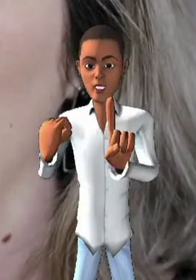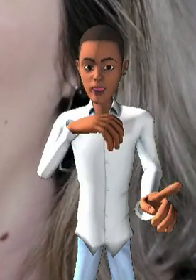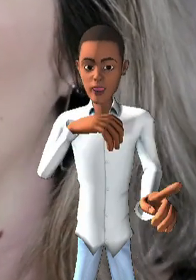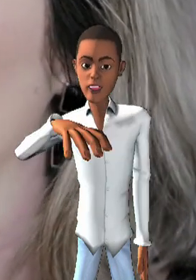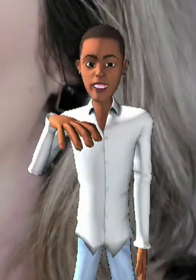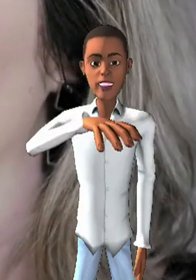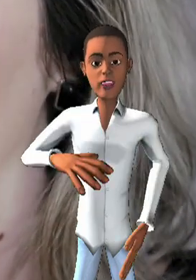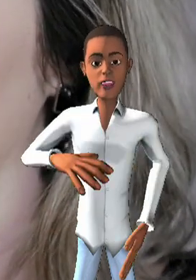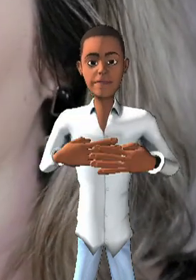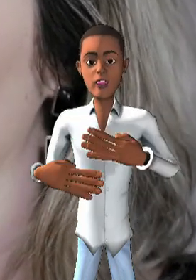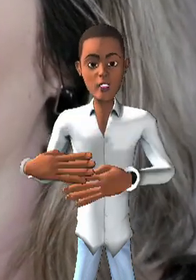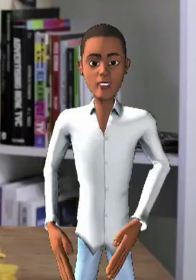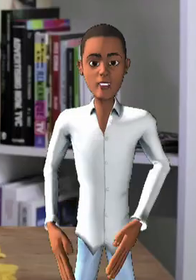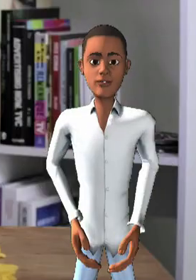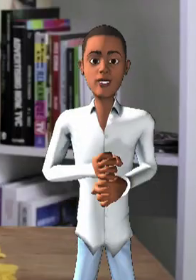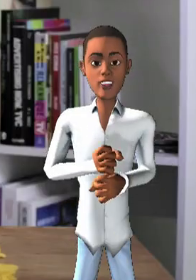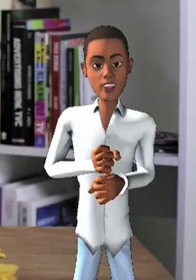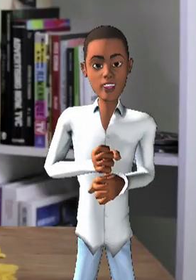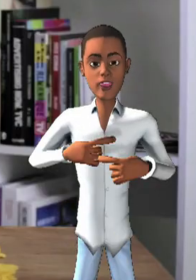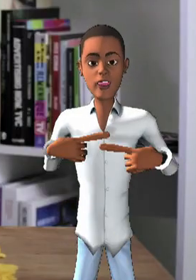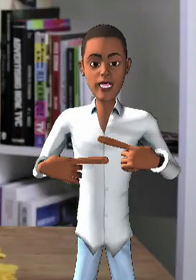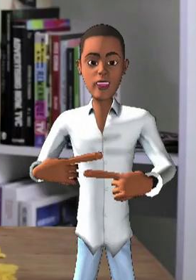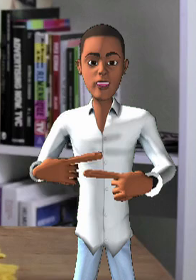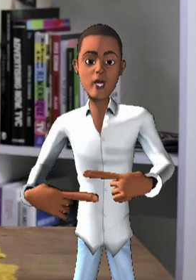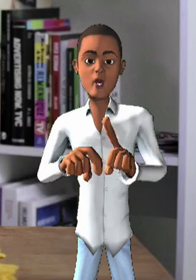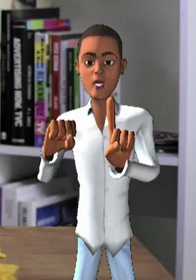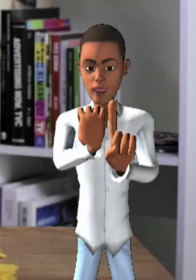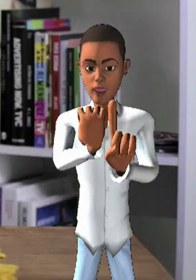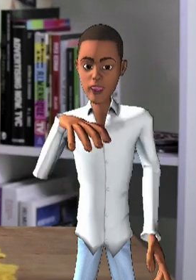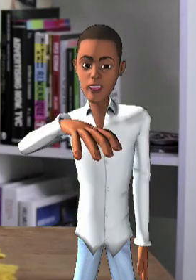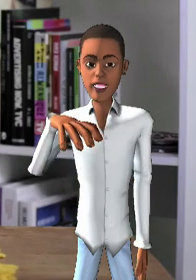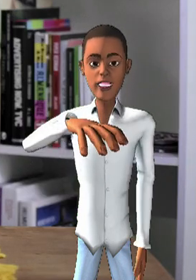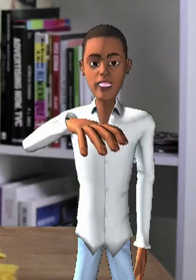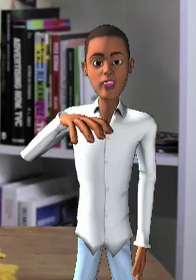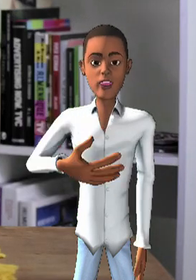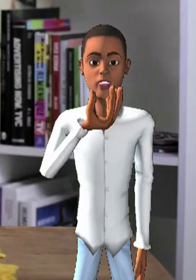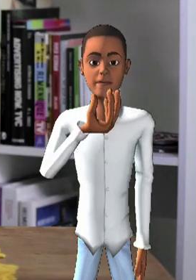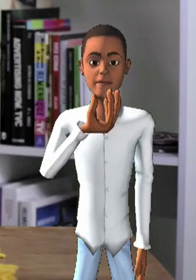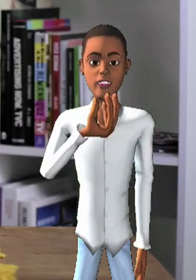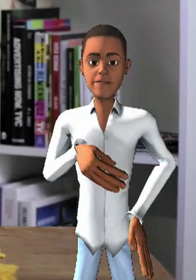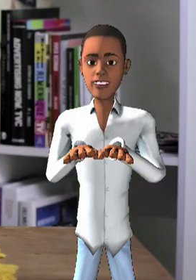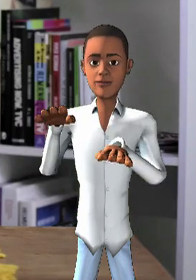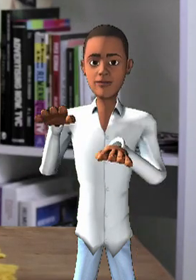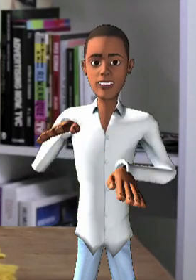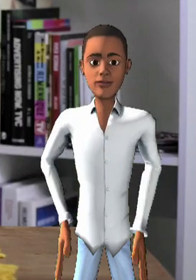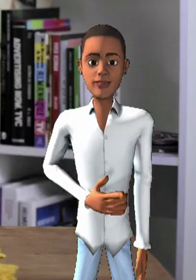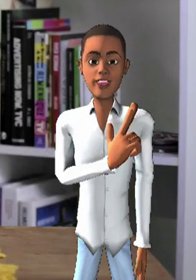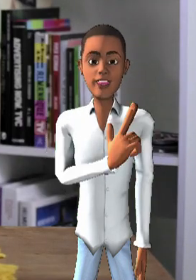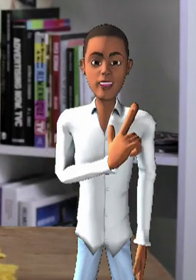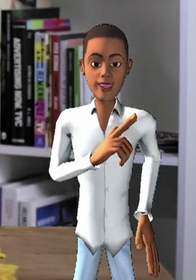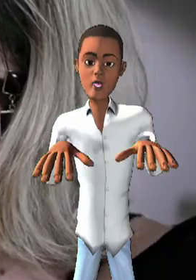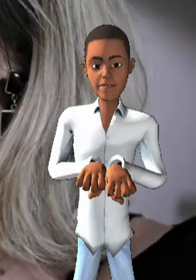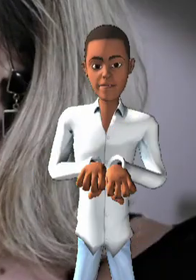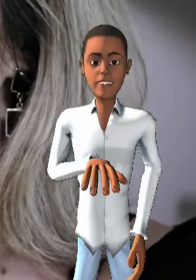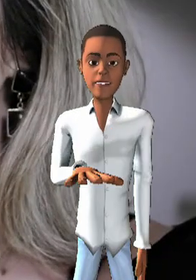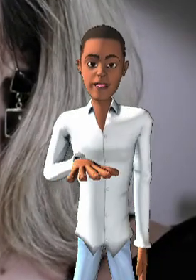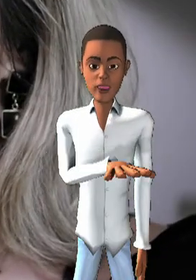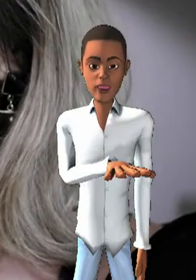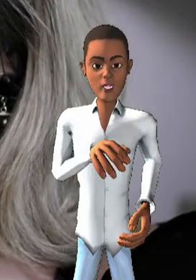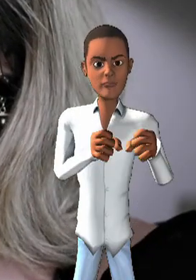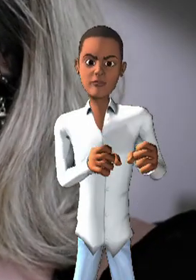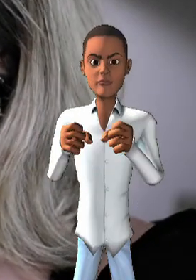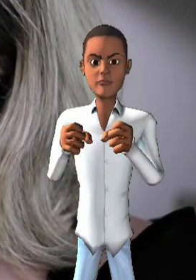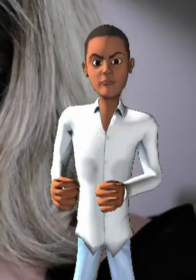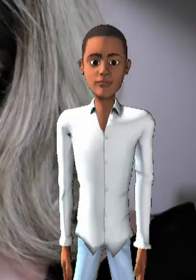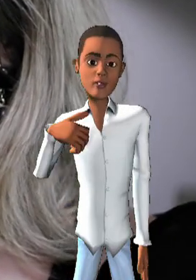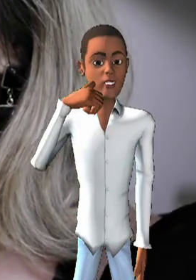Fabres, publicitária e fundadora do coletivo 65/10. Milênios numa sociedade patriarcal, em que os homens ocupam a maior parte dos